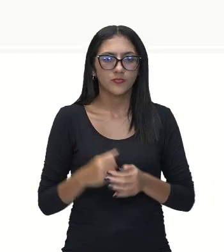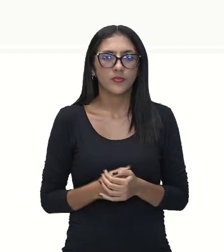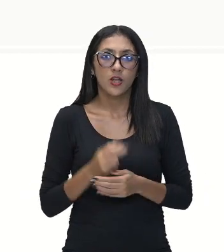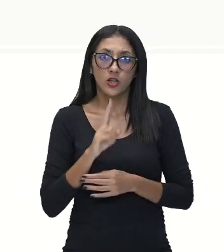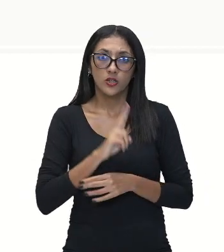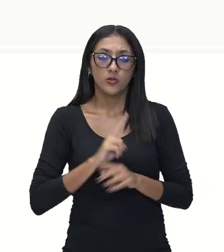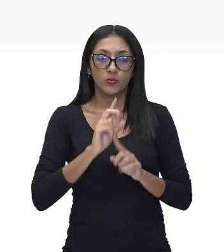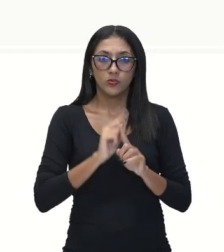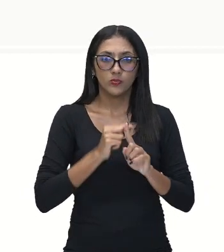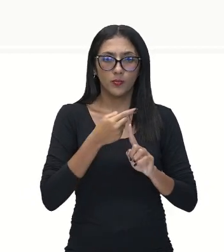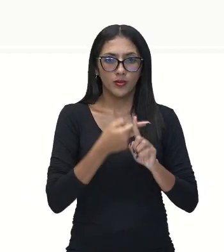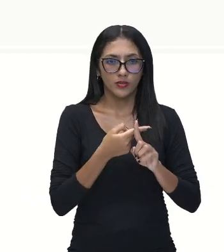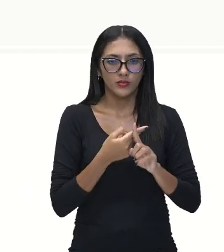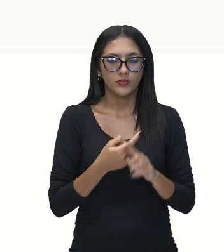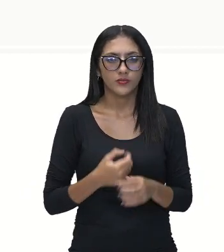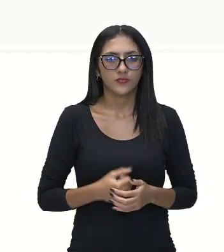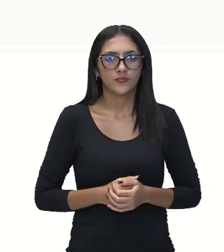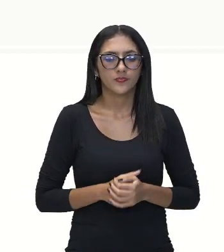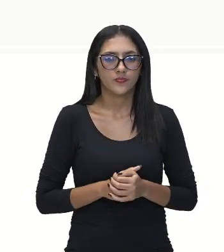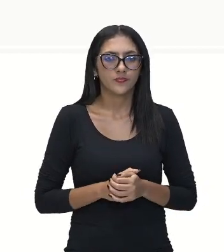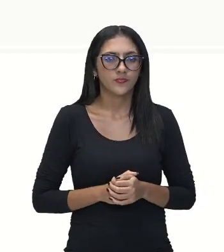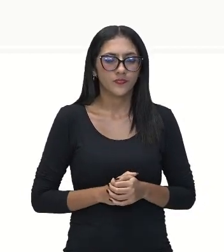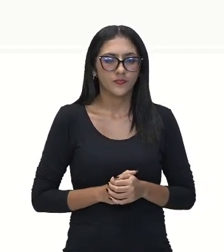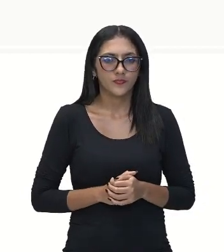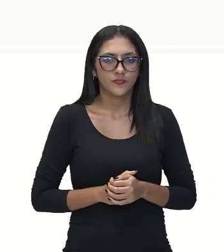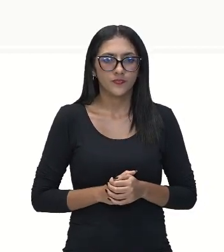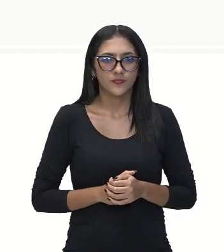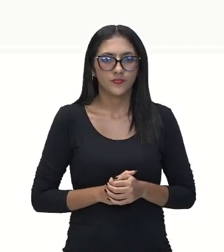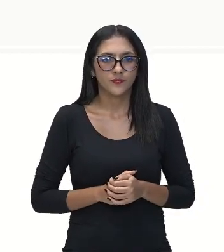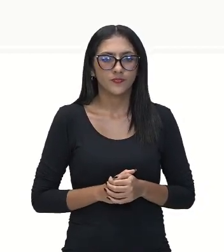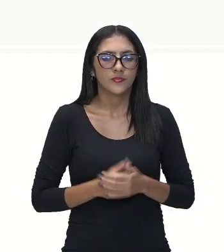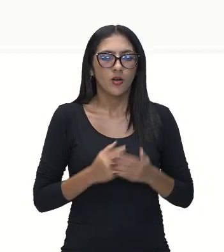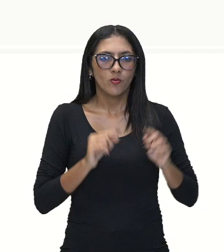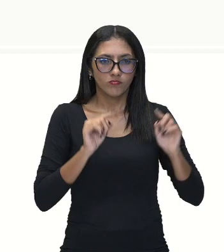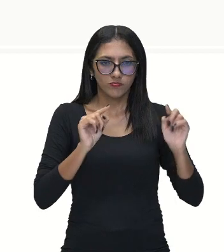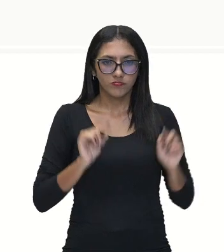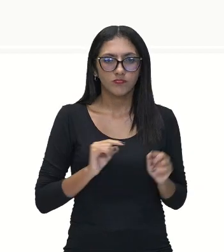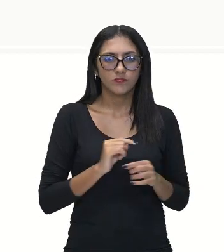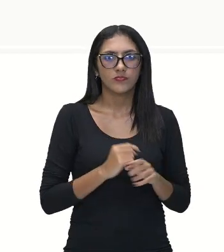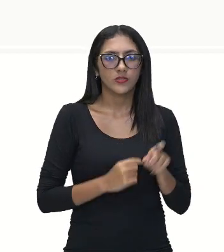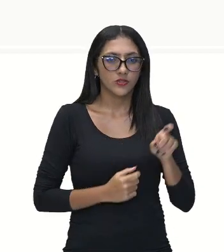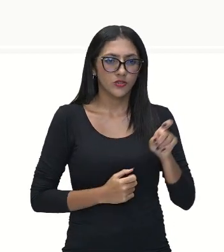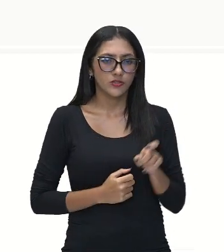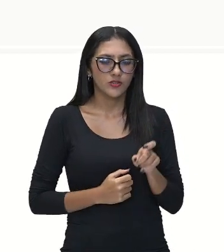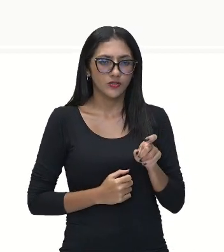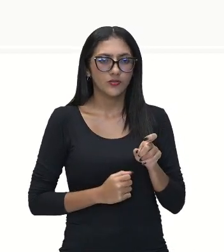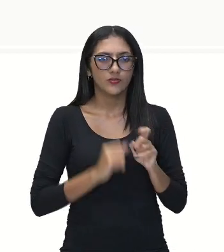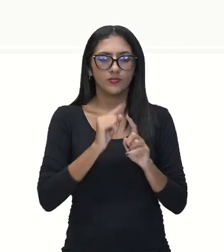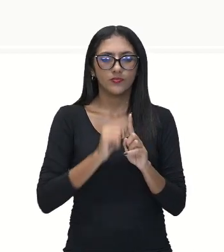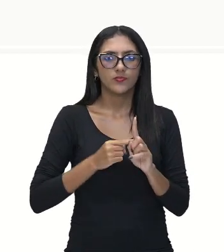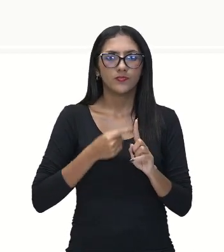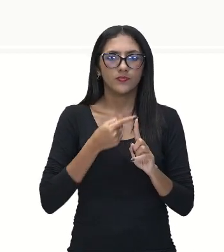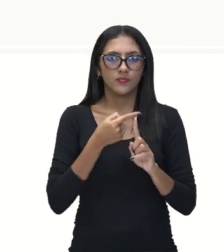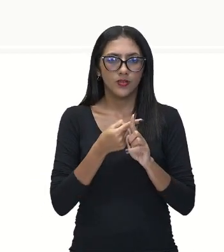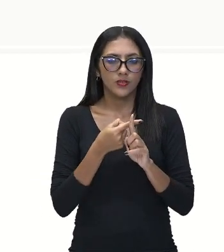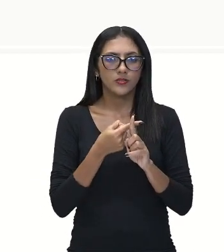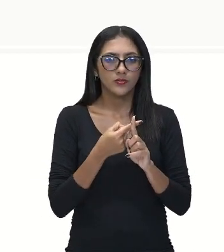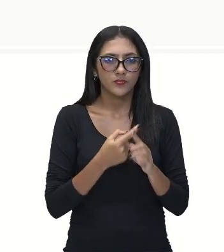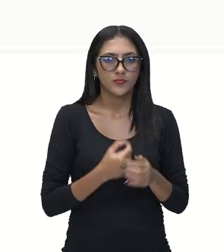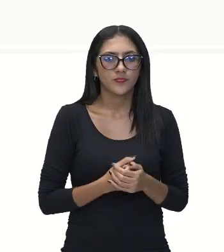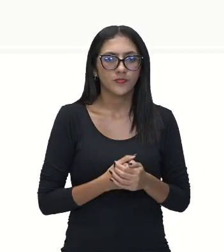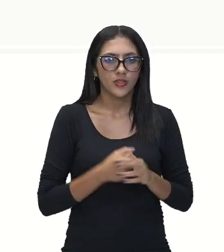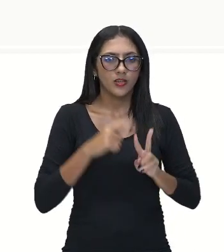termo que está aqui no meio então ficamos aqui com x + √